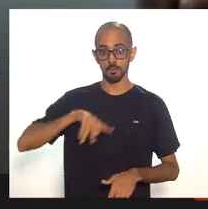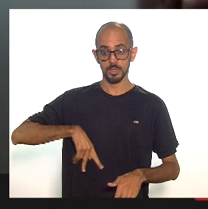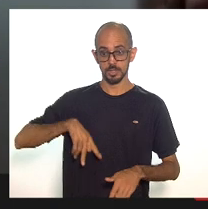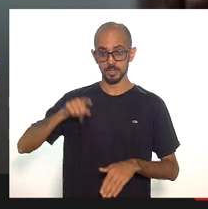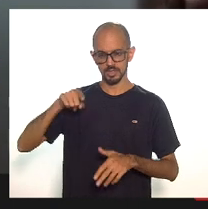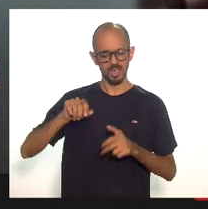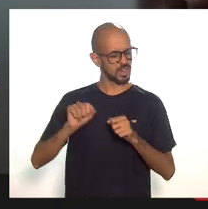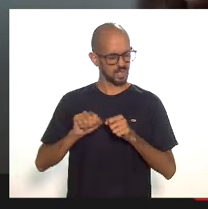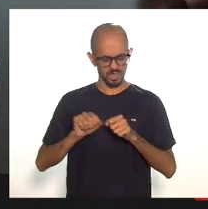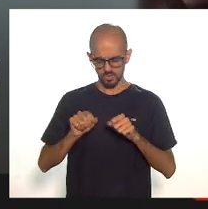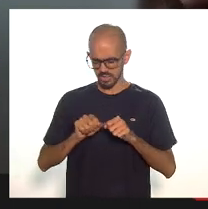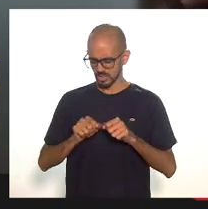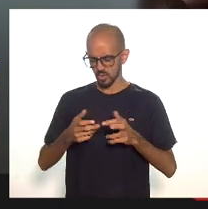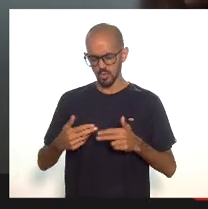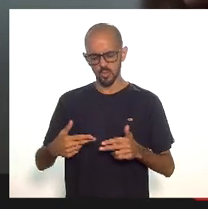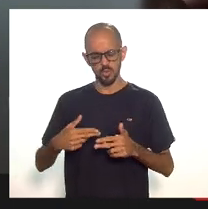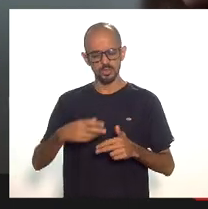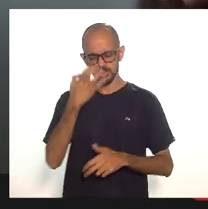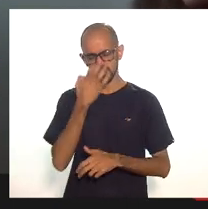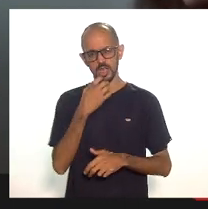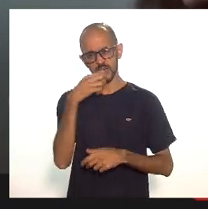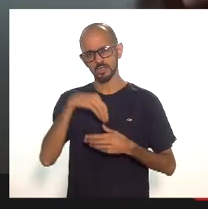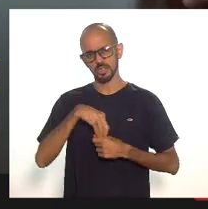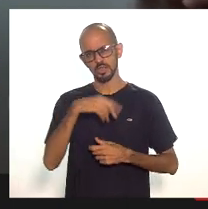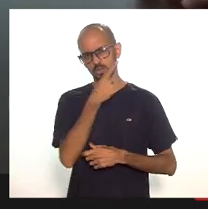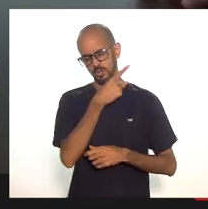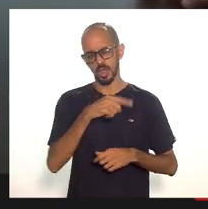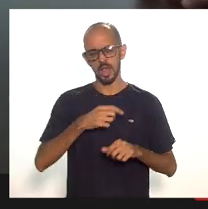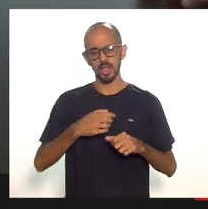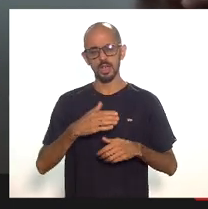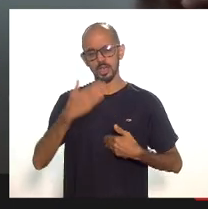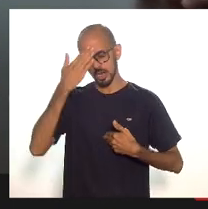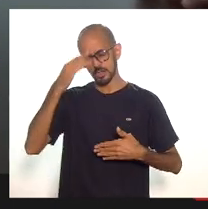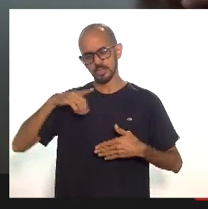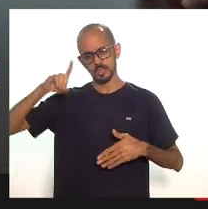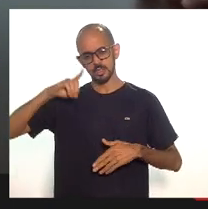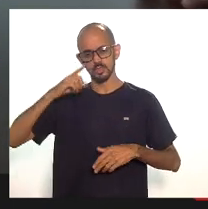medidas pesadas lá dentro. Graças a Deus, eu já tive tempo antes de colocar